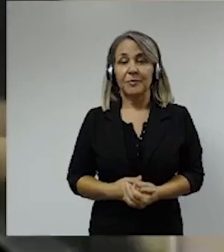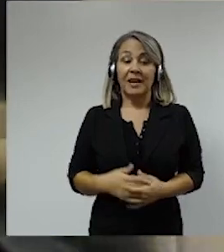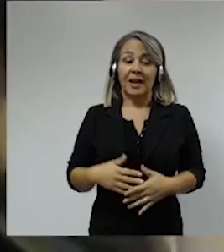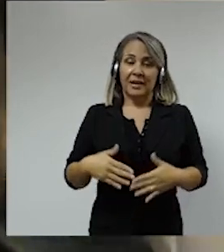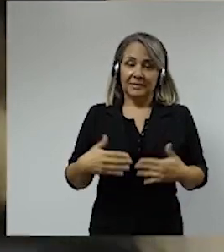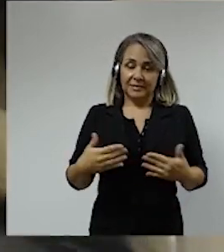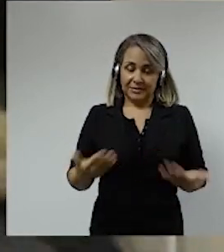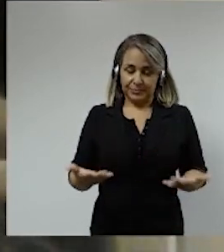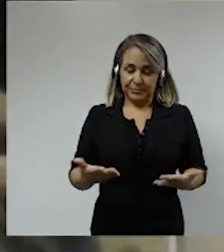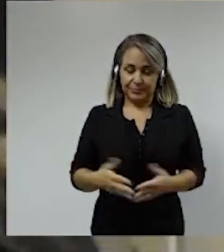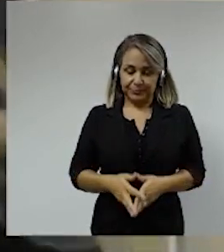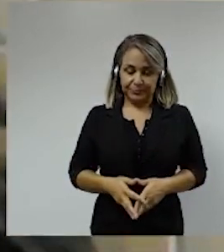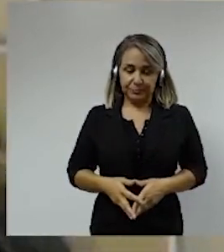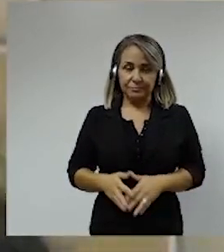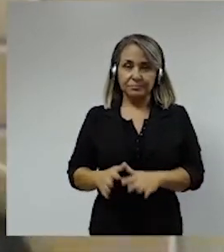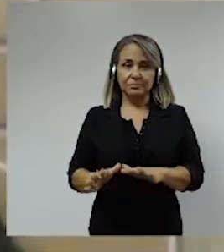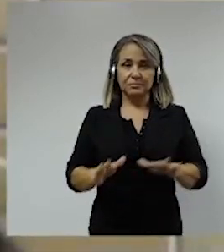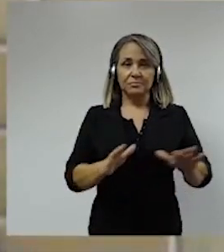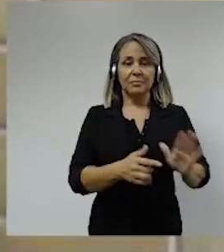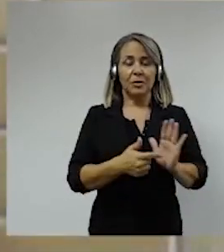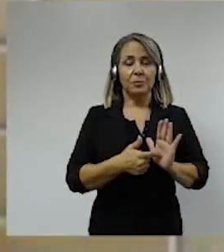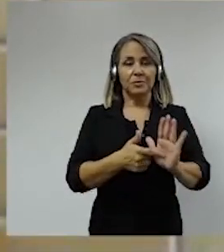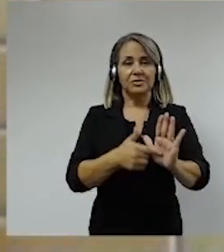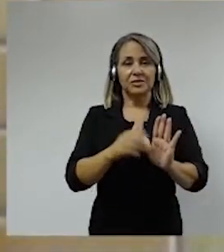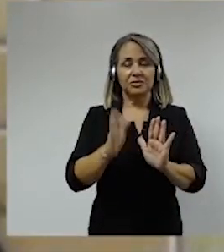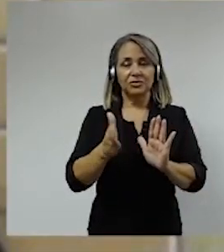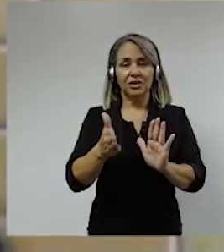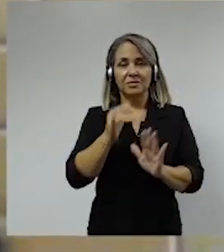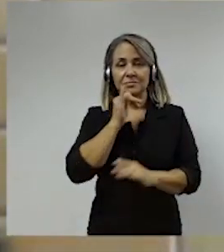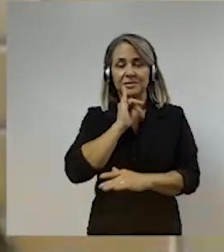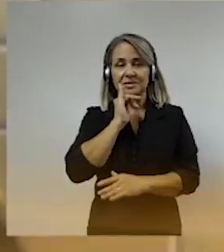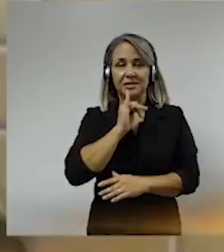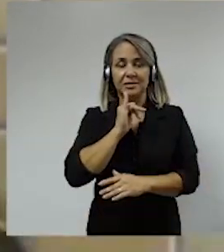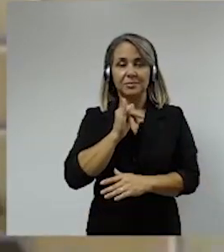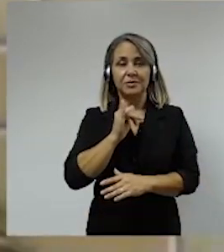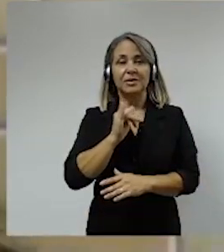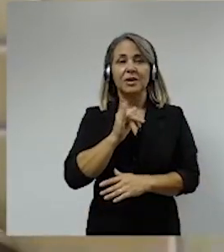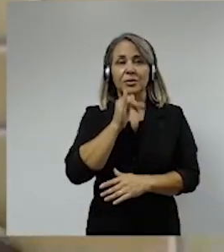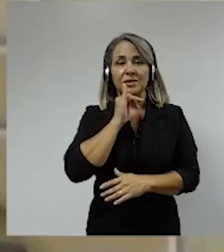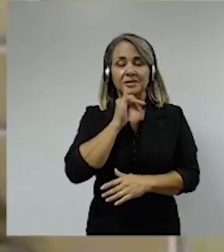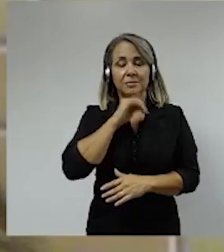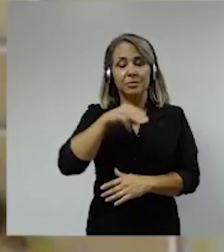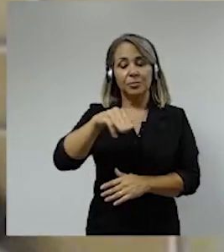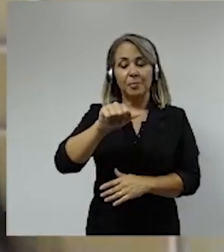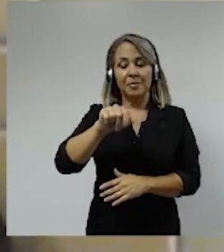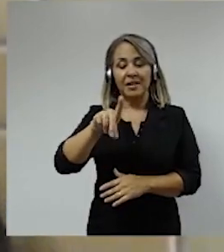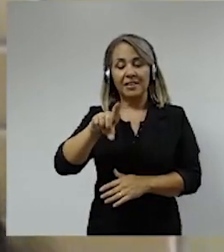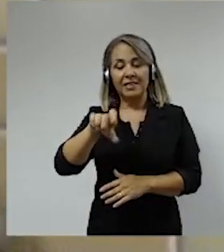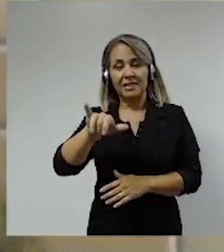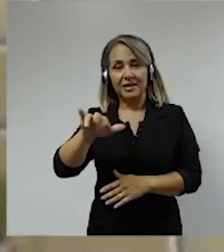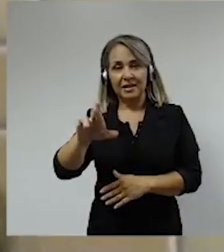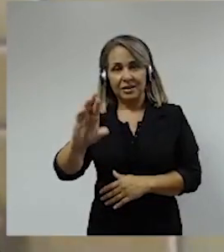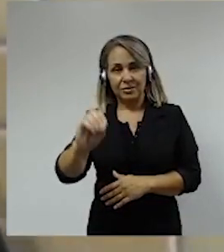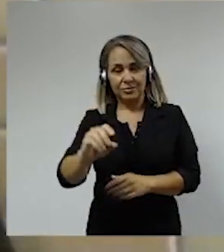Então, conforme eu até demonstrei ali, por exemplo, eu citei o exemplo do Madeiro, do dono do Madeiro, que fez uma fala